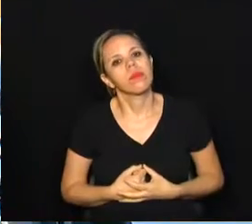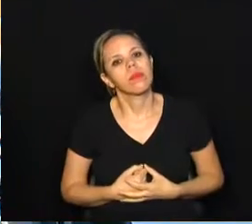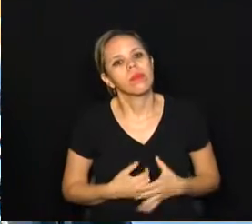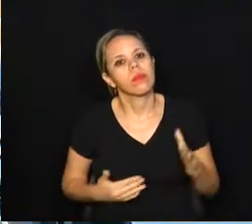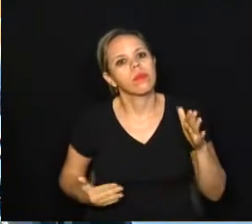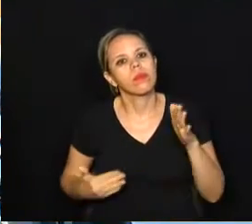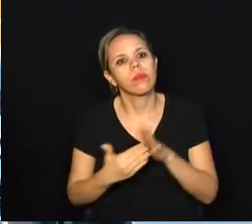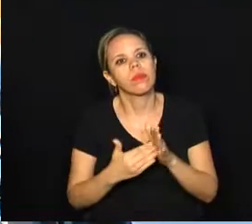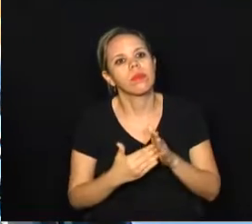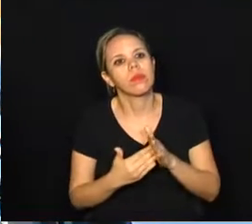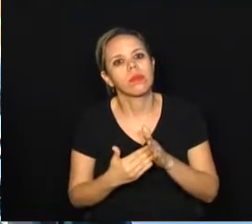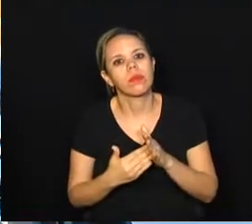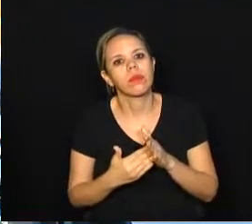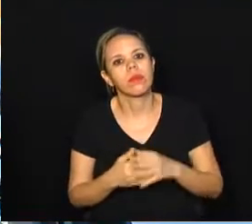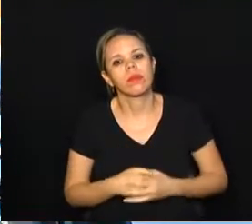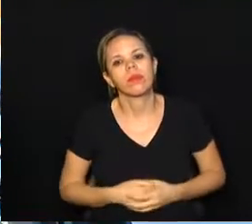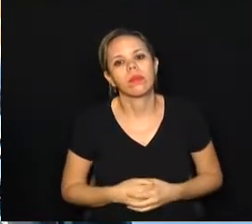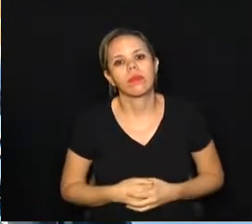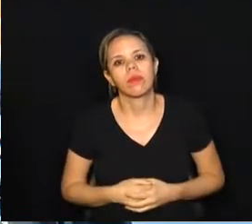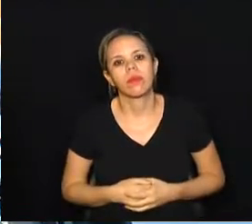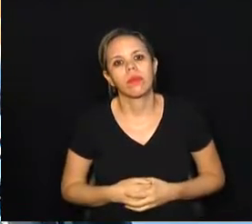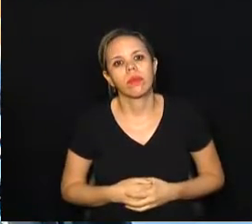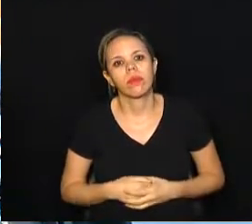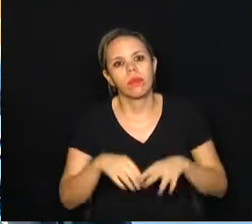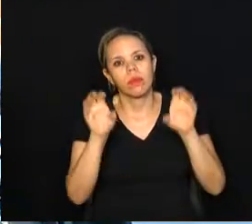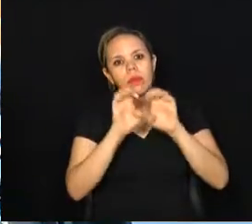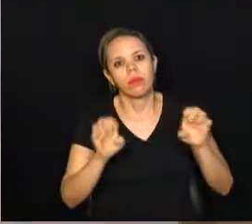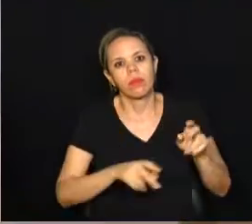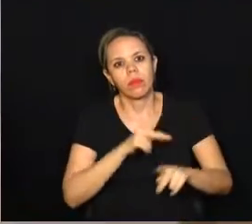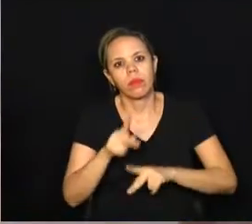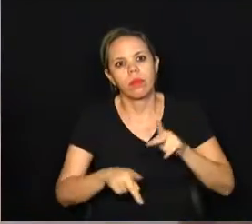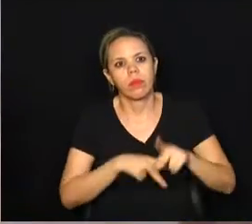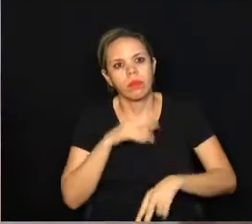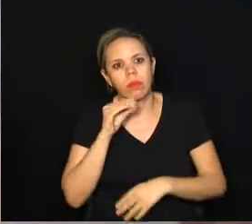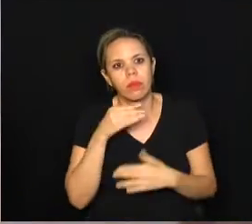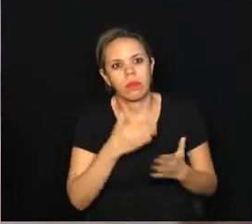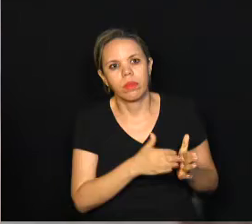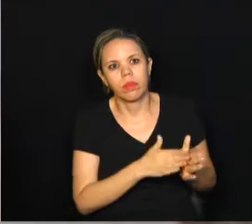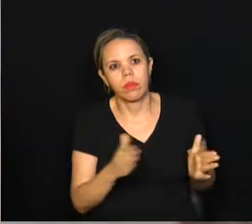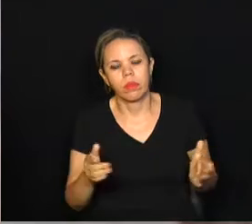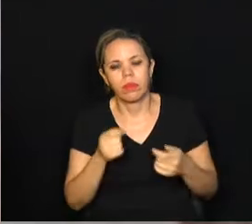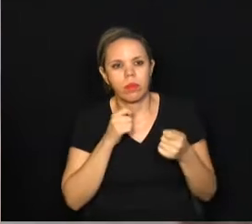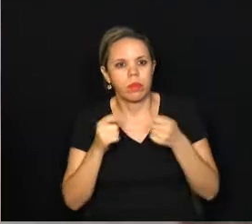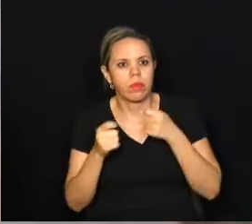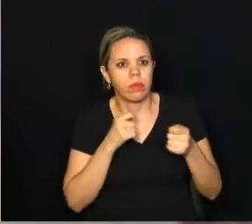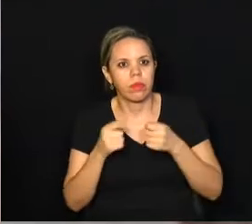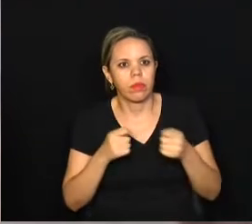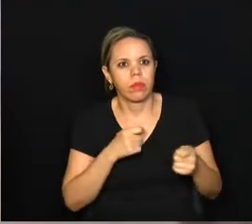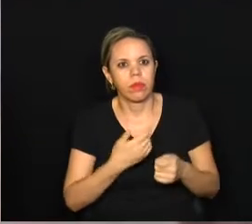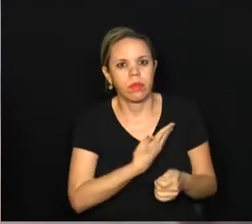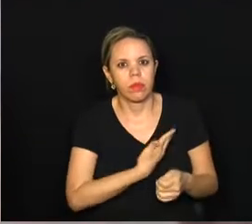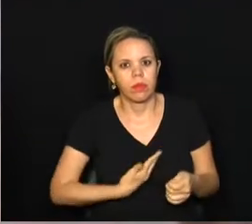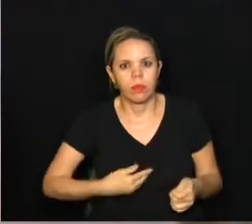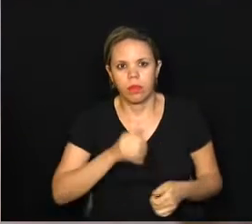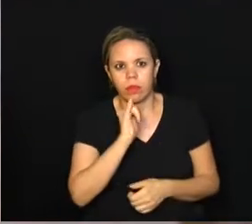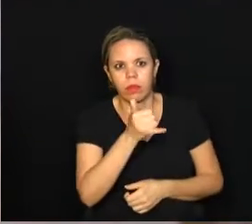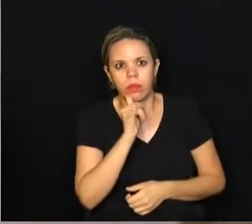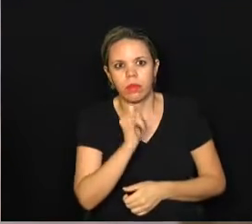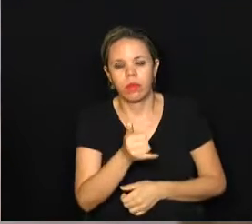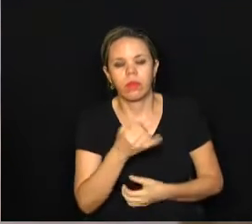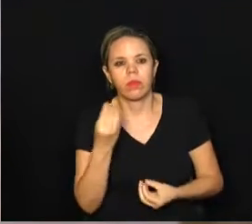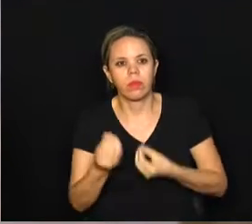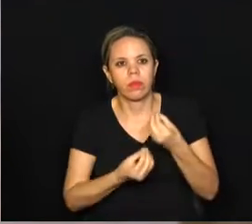limitada, física e de estrutura e de pessoal. Durante a coletiva, as autoridades falaram sobre como